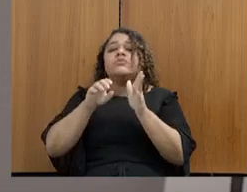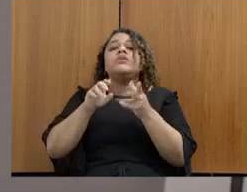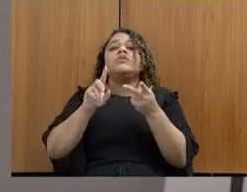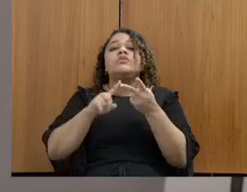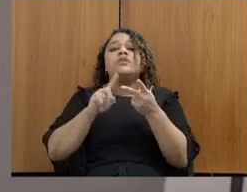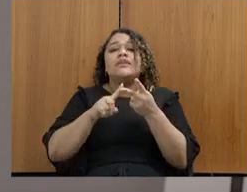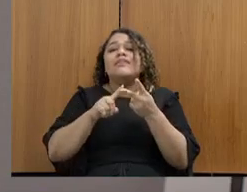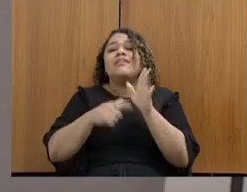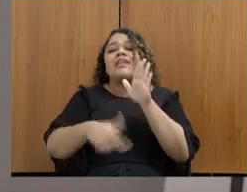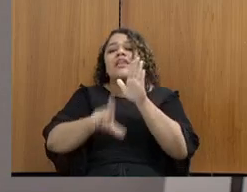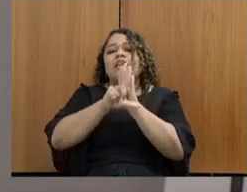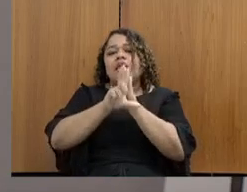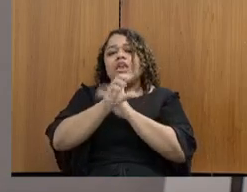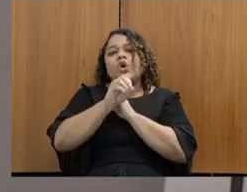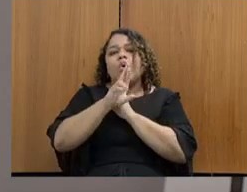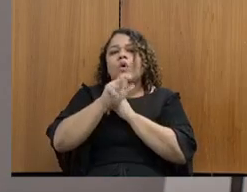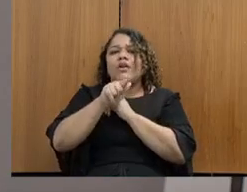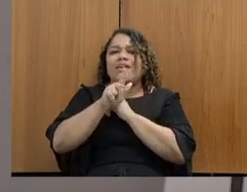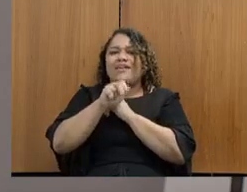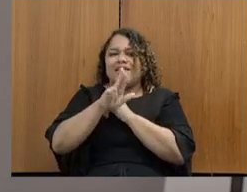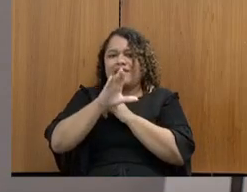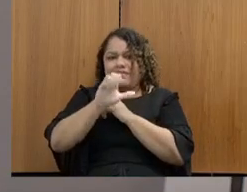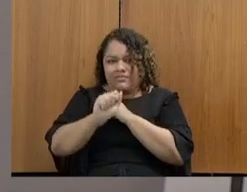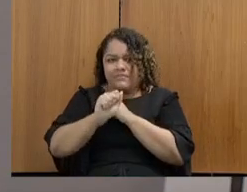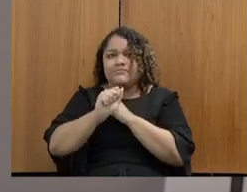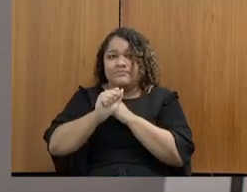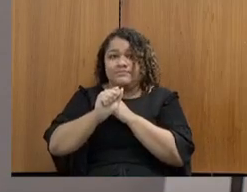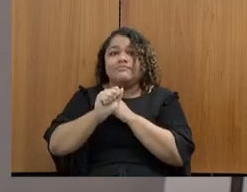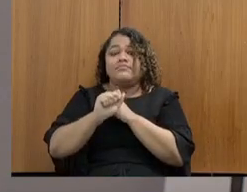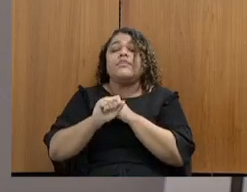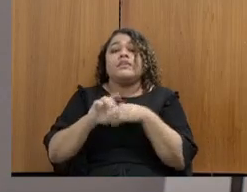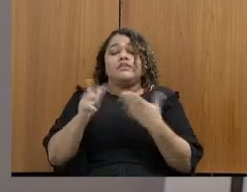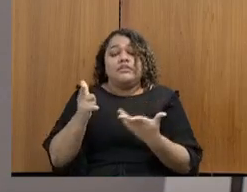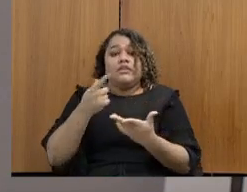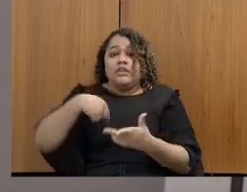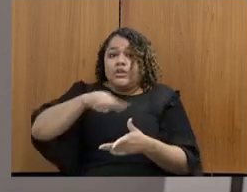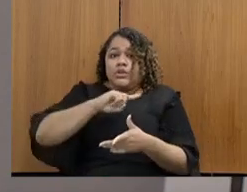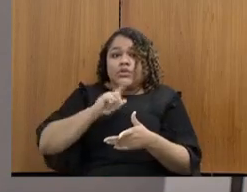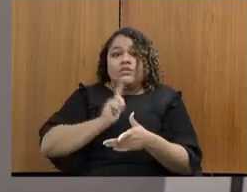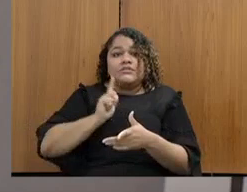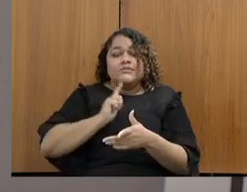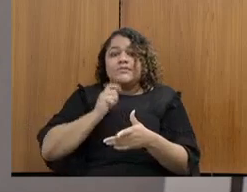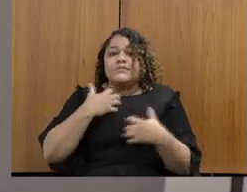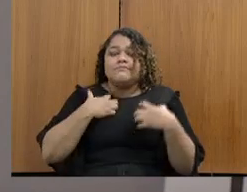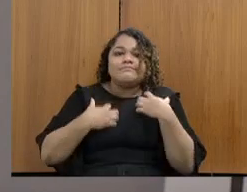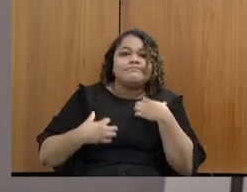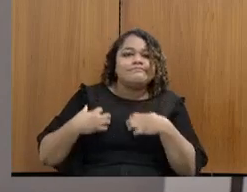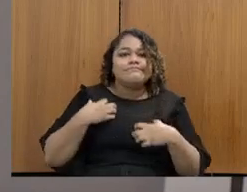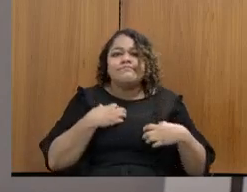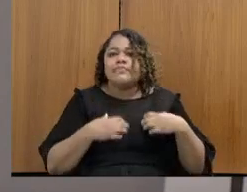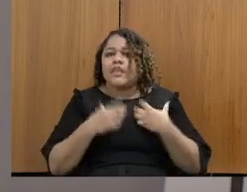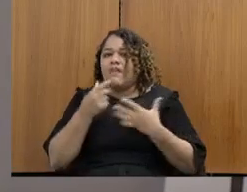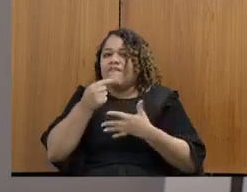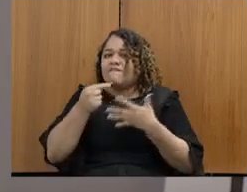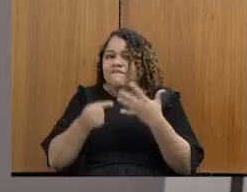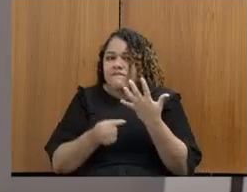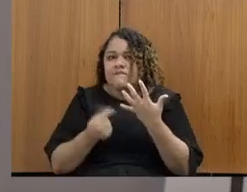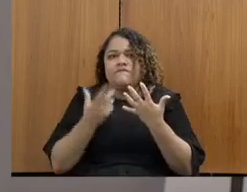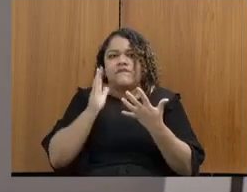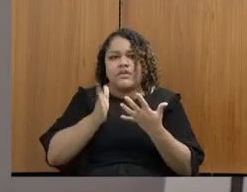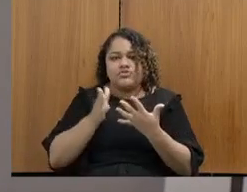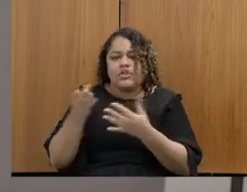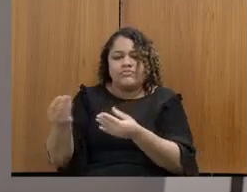lei orgânica né são anseios vários que as nossas entidades têm nos trazidos né já tivemos reuniões